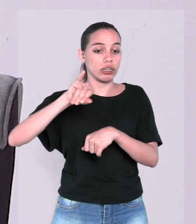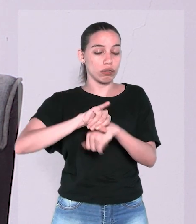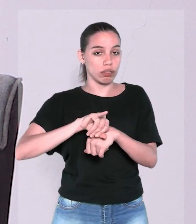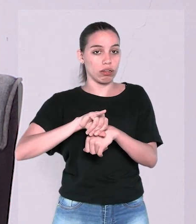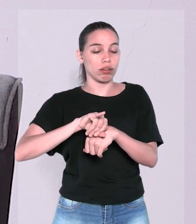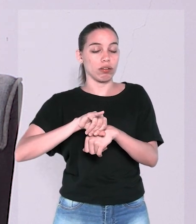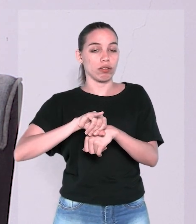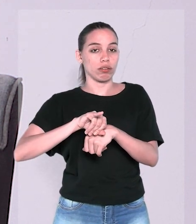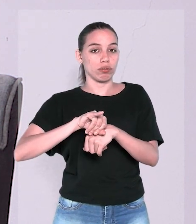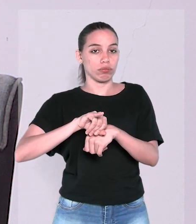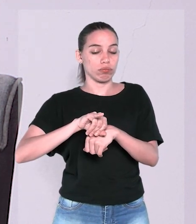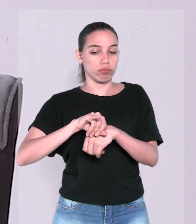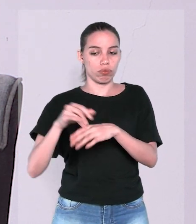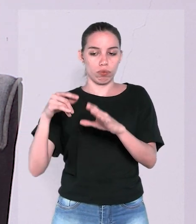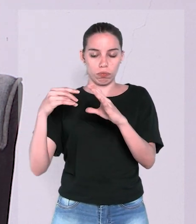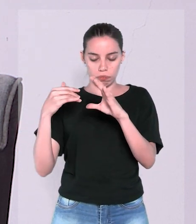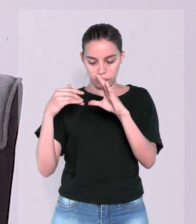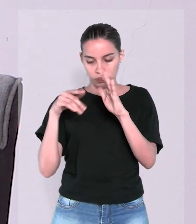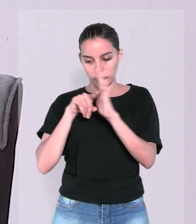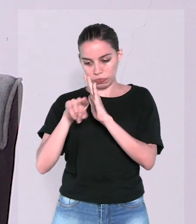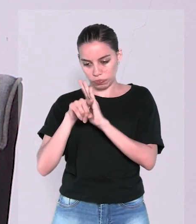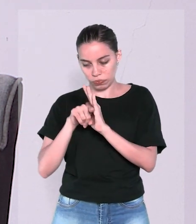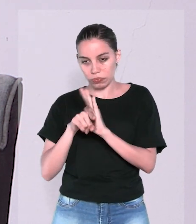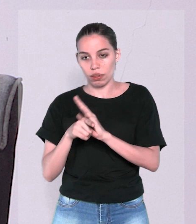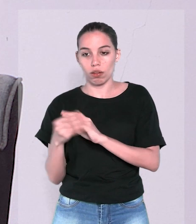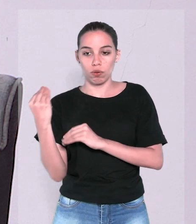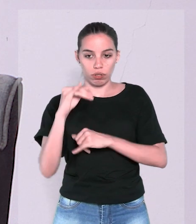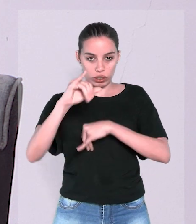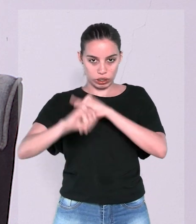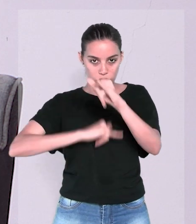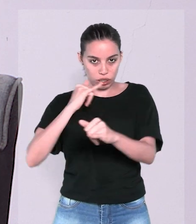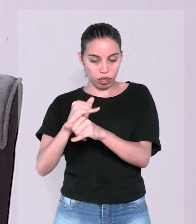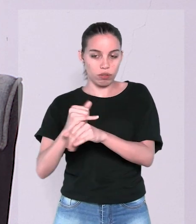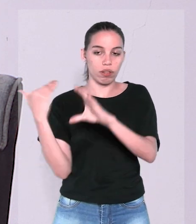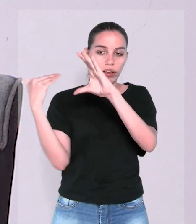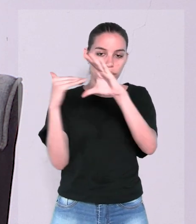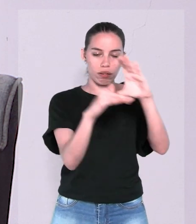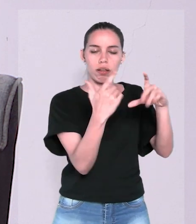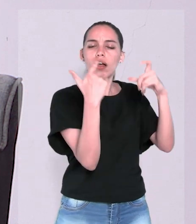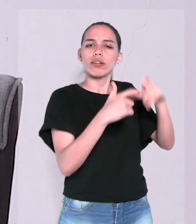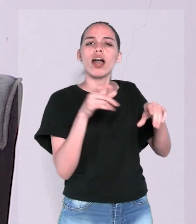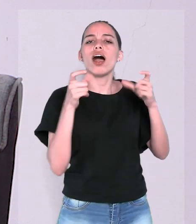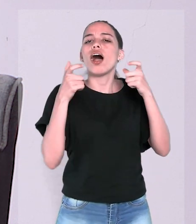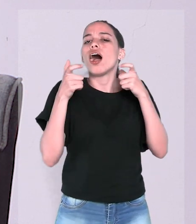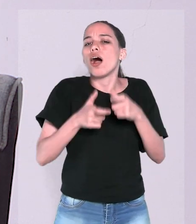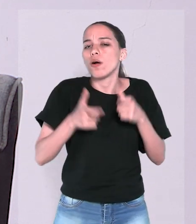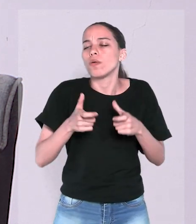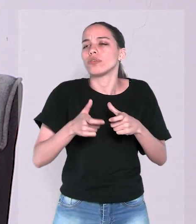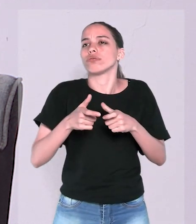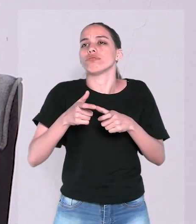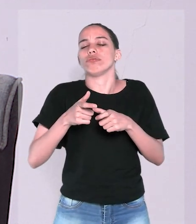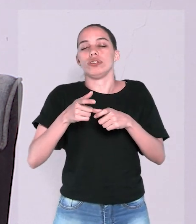capitais brasileiras, todas as capitais por alguma razão afetiva, né? Por exemplo, Recife,